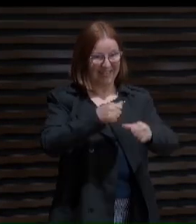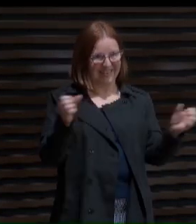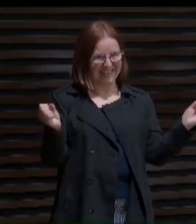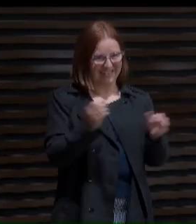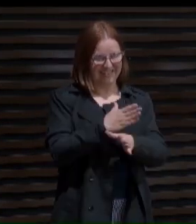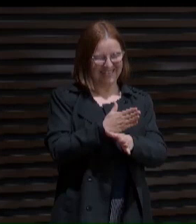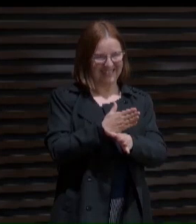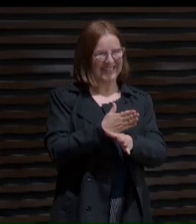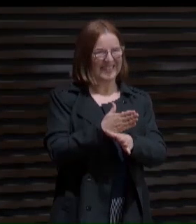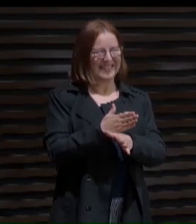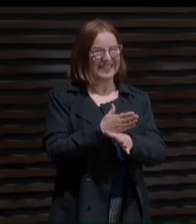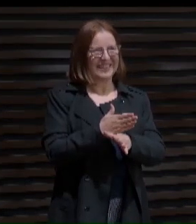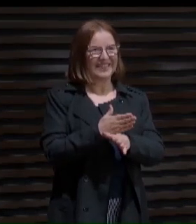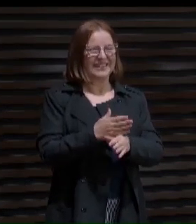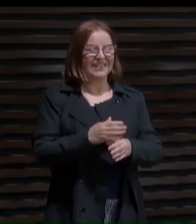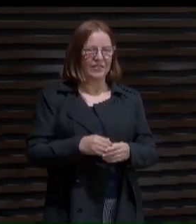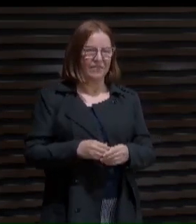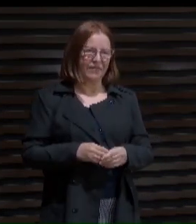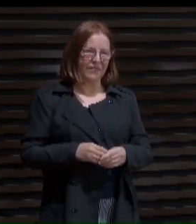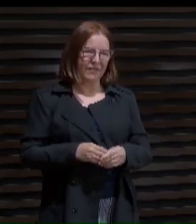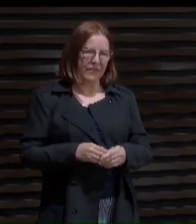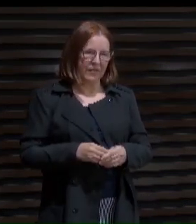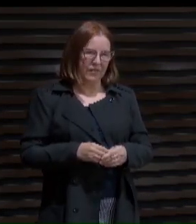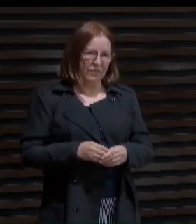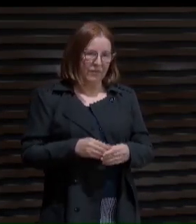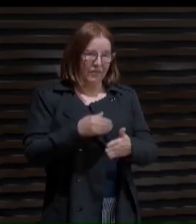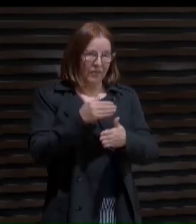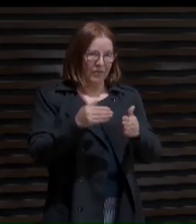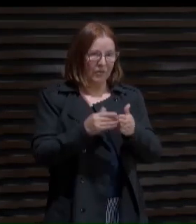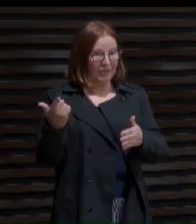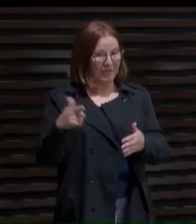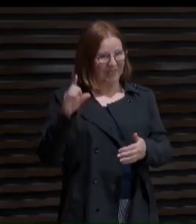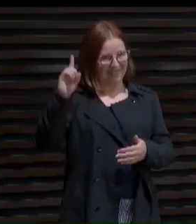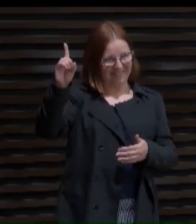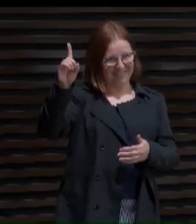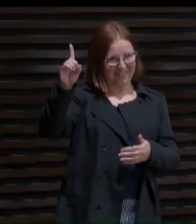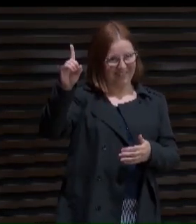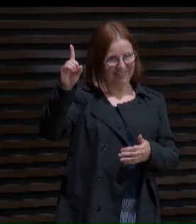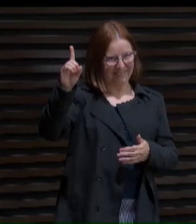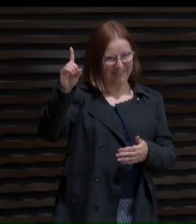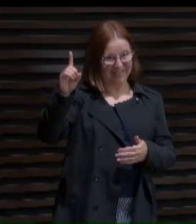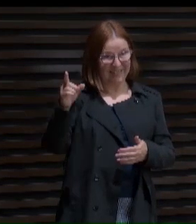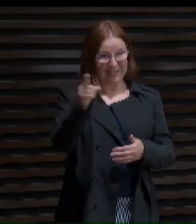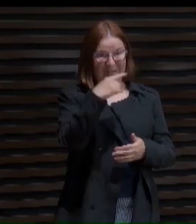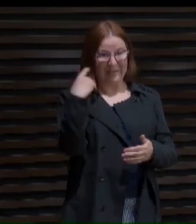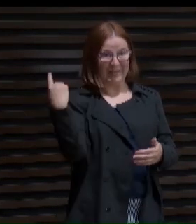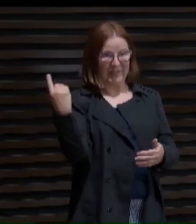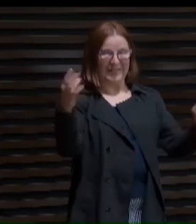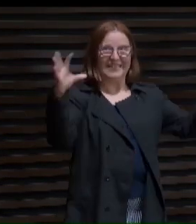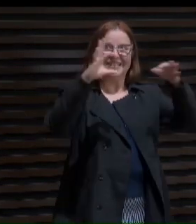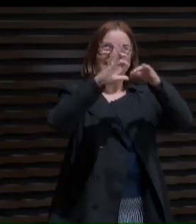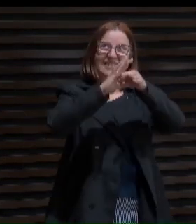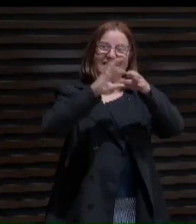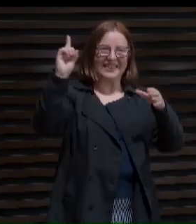fizeram novas. Ora, tudo provém de Deus, que nos reconciliou consigo mesmo,